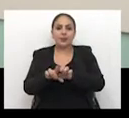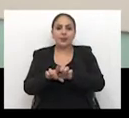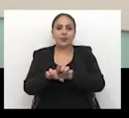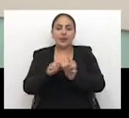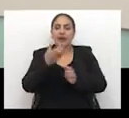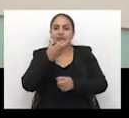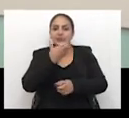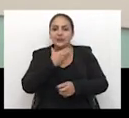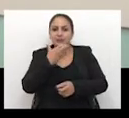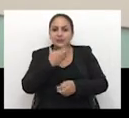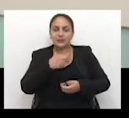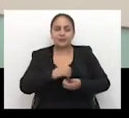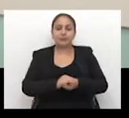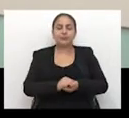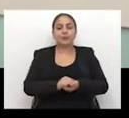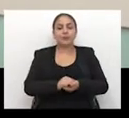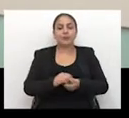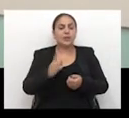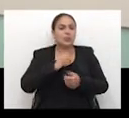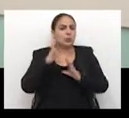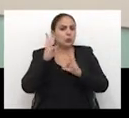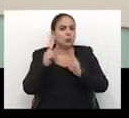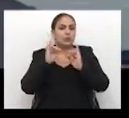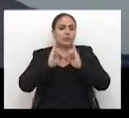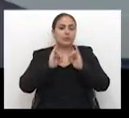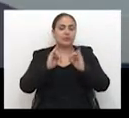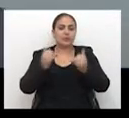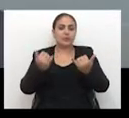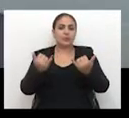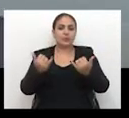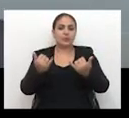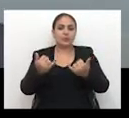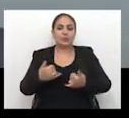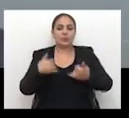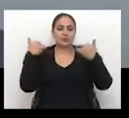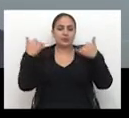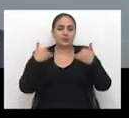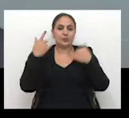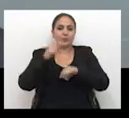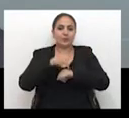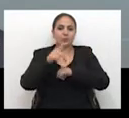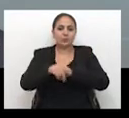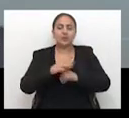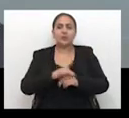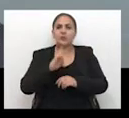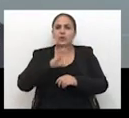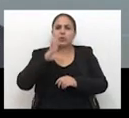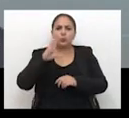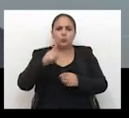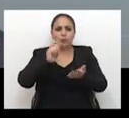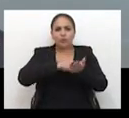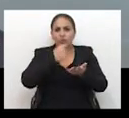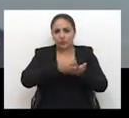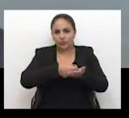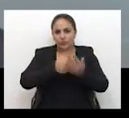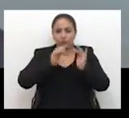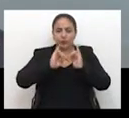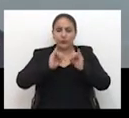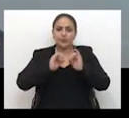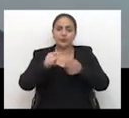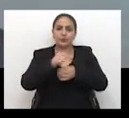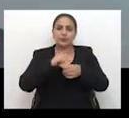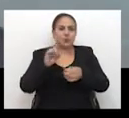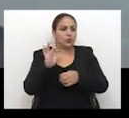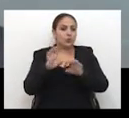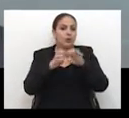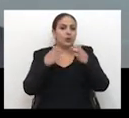toda a programação do aniversário de passo fundo as pessoas vão ter no seu celular toda a agenda de informações da